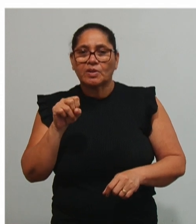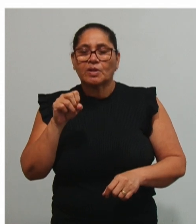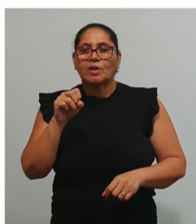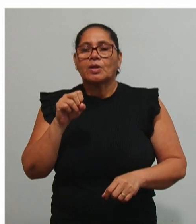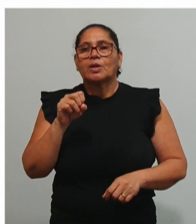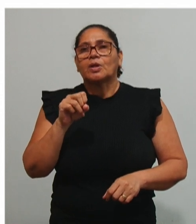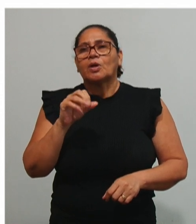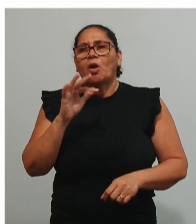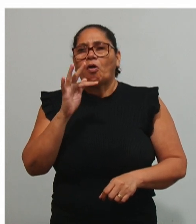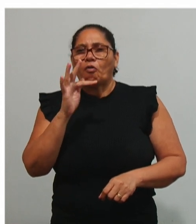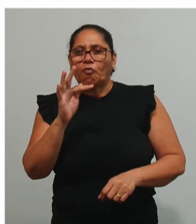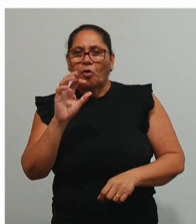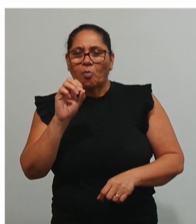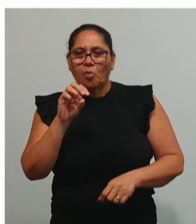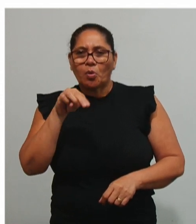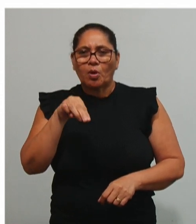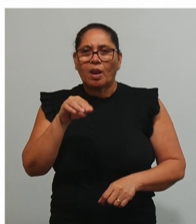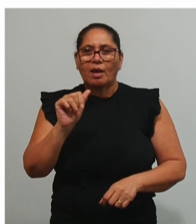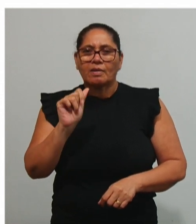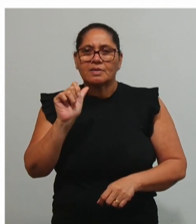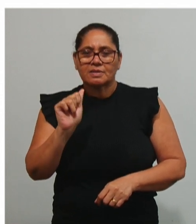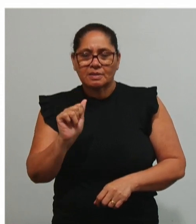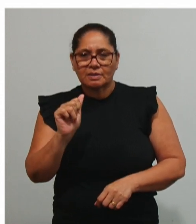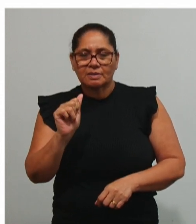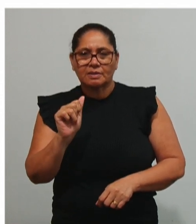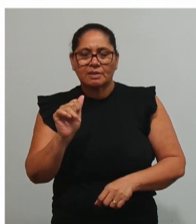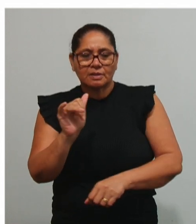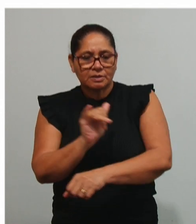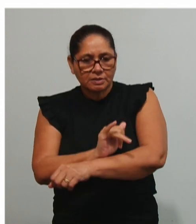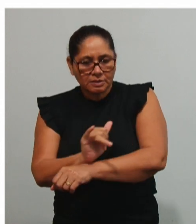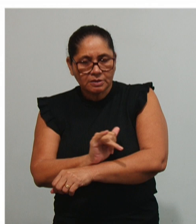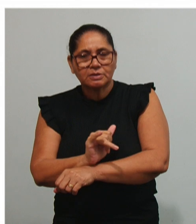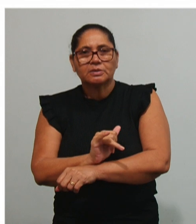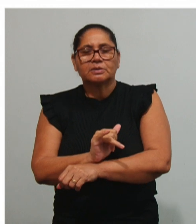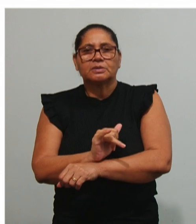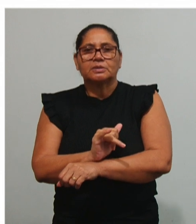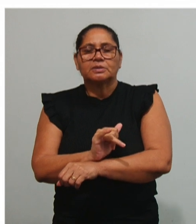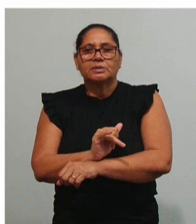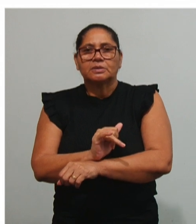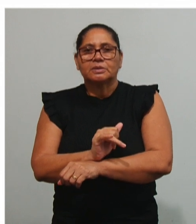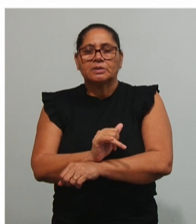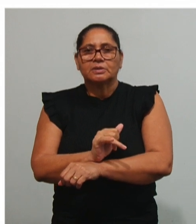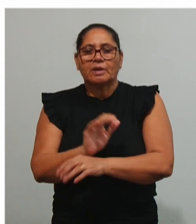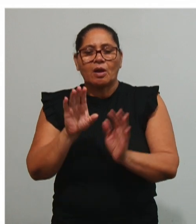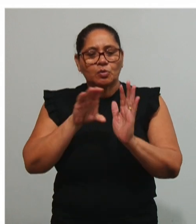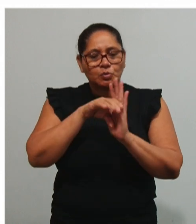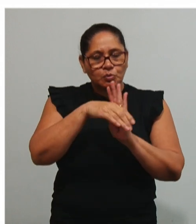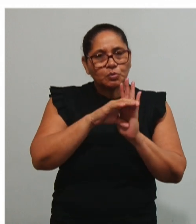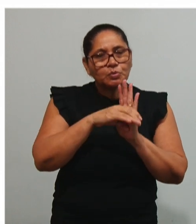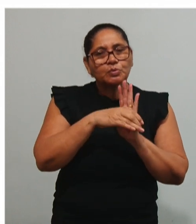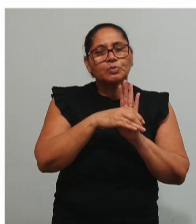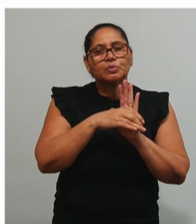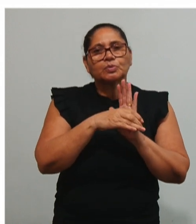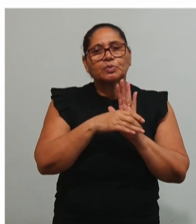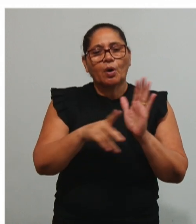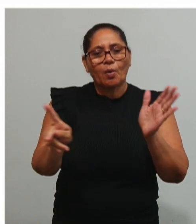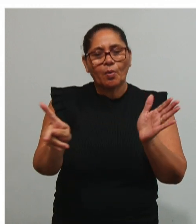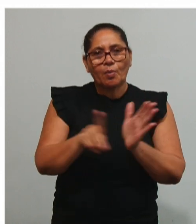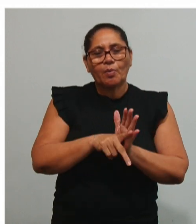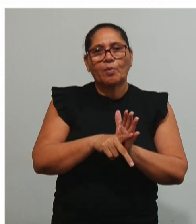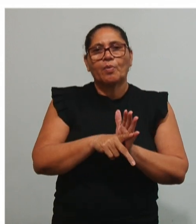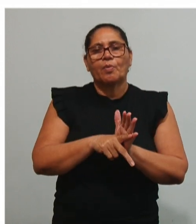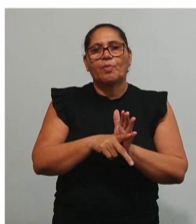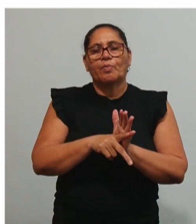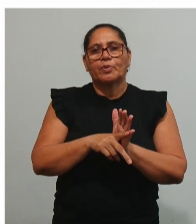formulação da estratégia, quer dizer, de formalização no conceito que o próprio